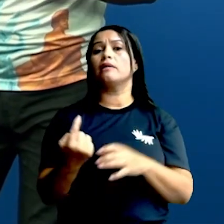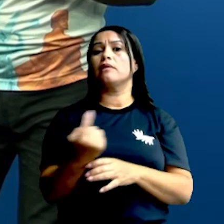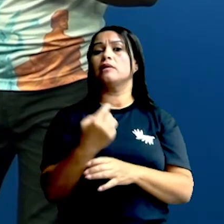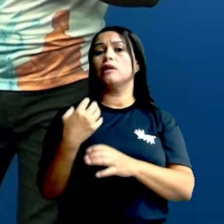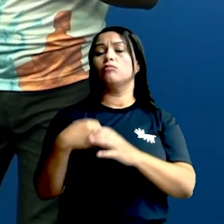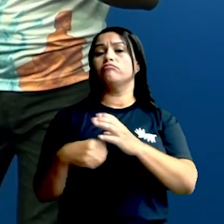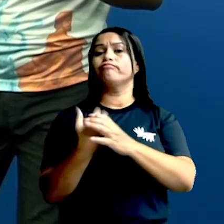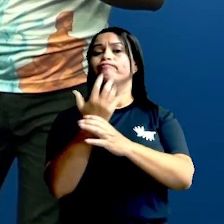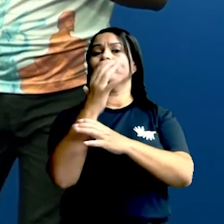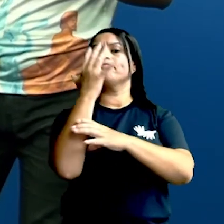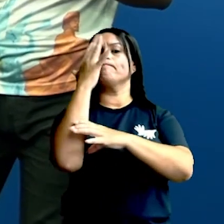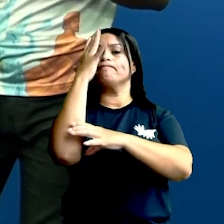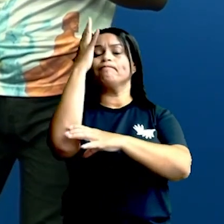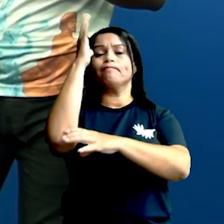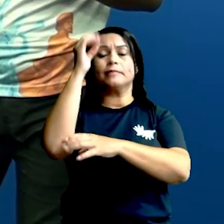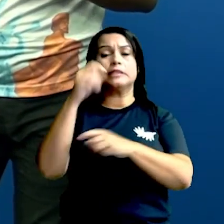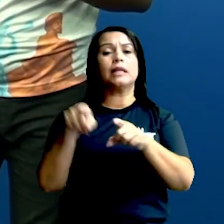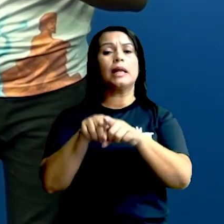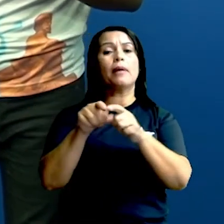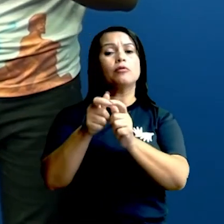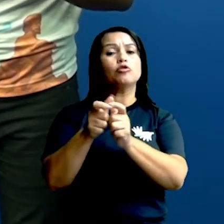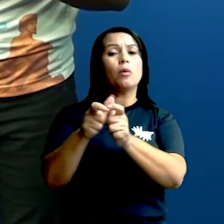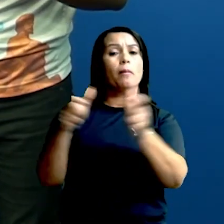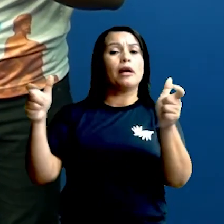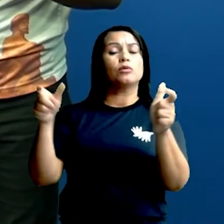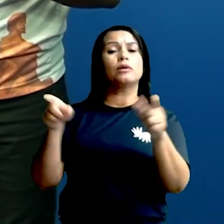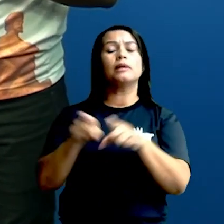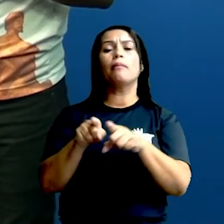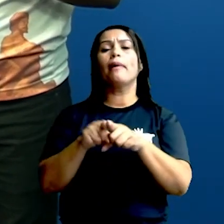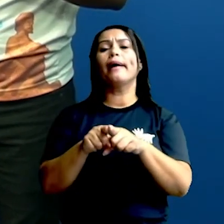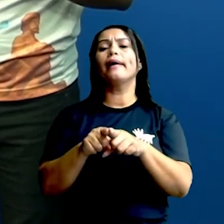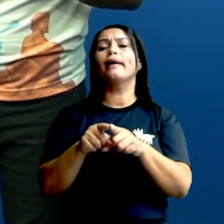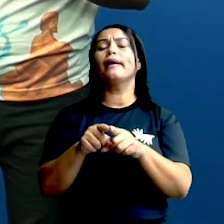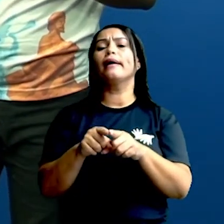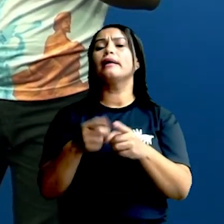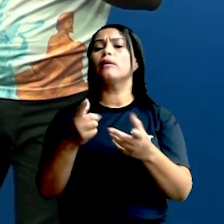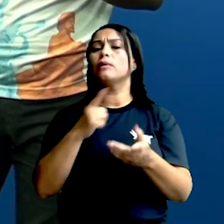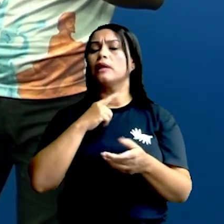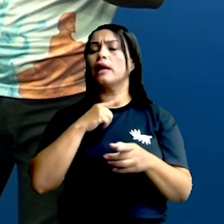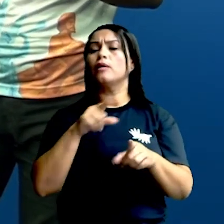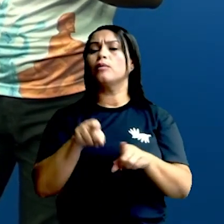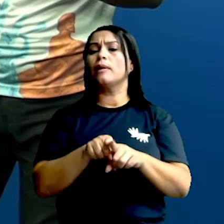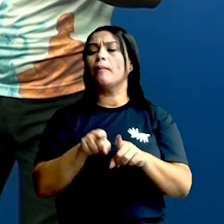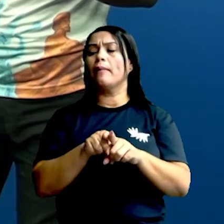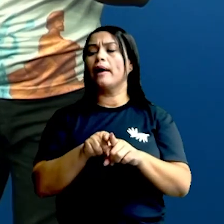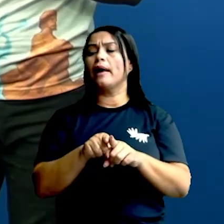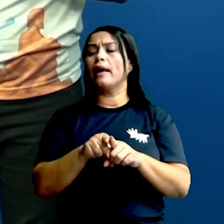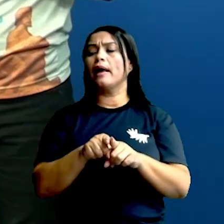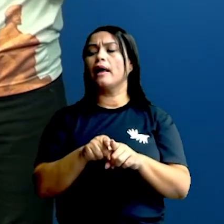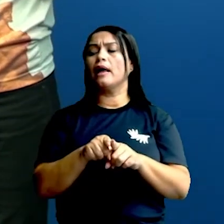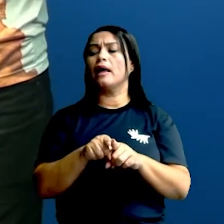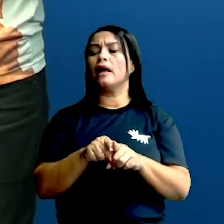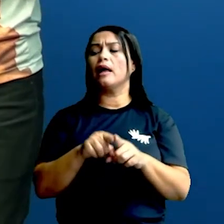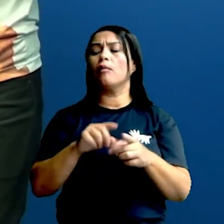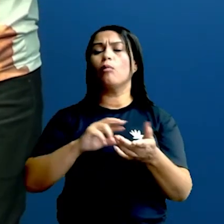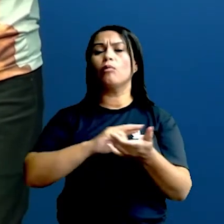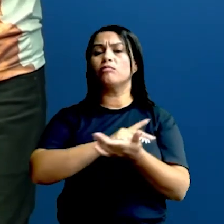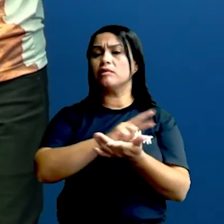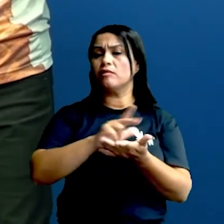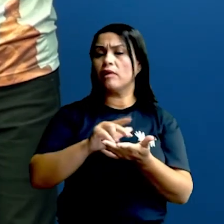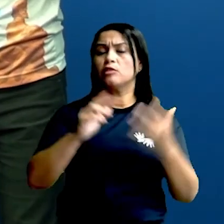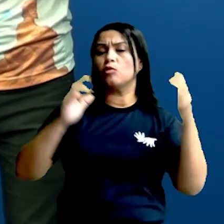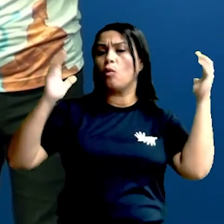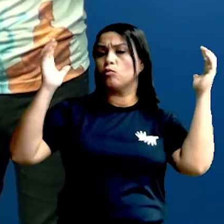espessura. E vai formando, nesse ano que passa, e de intempéries que passa por diversas situações